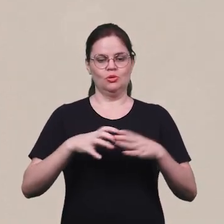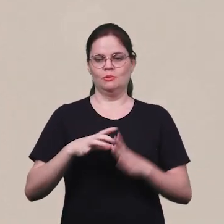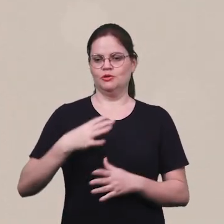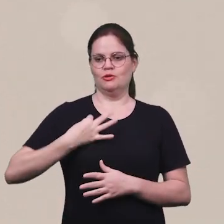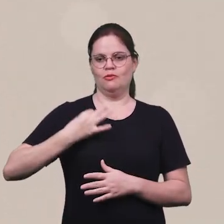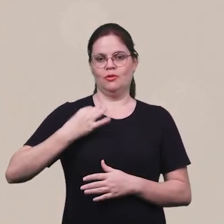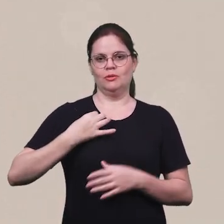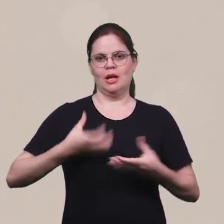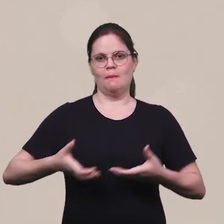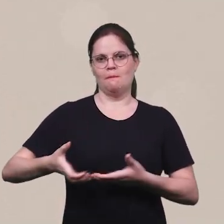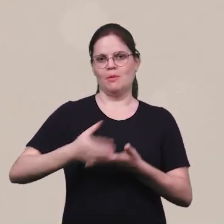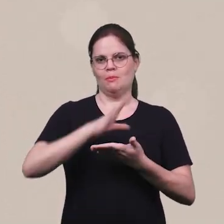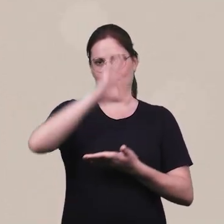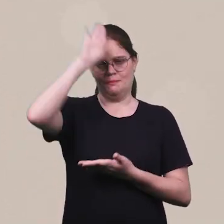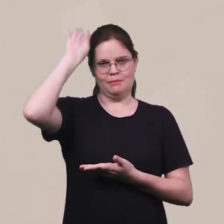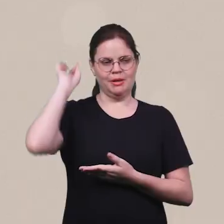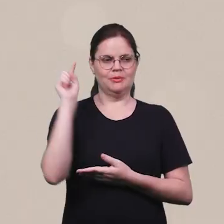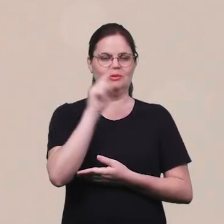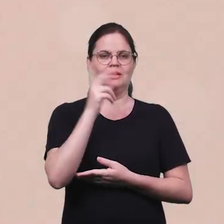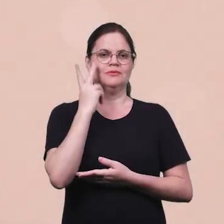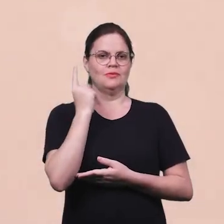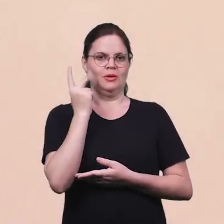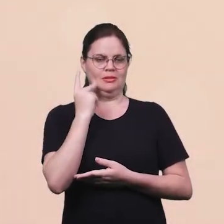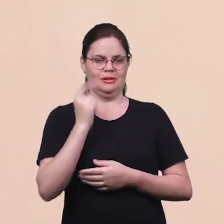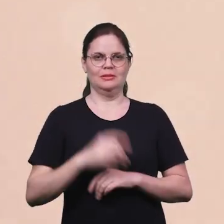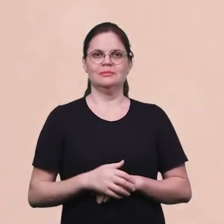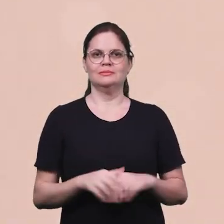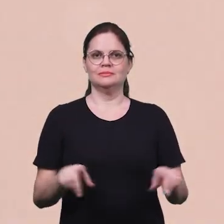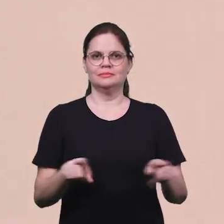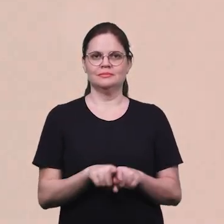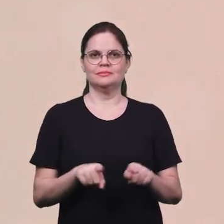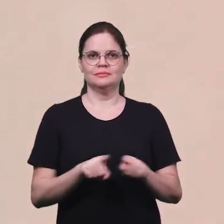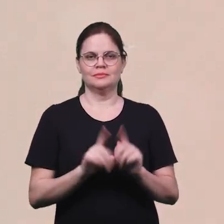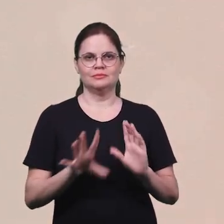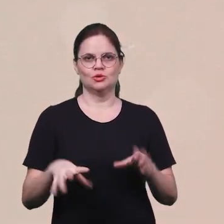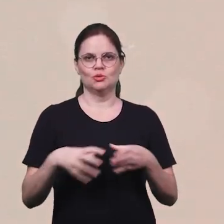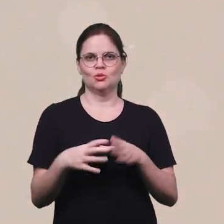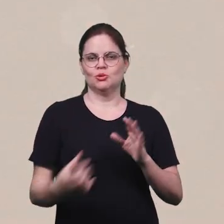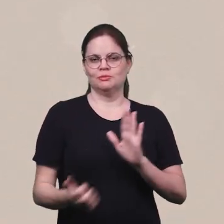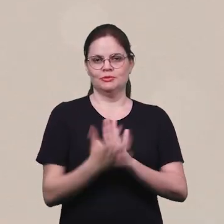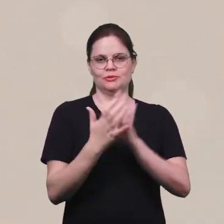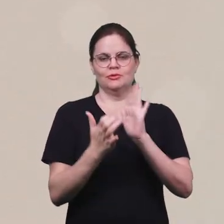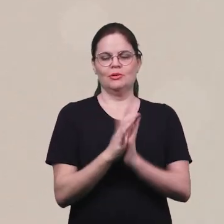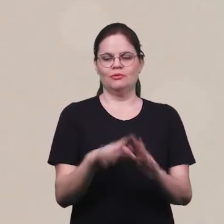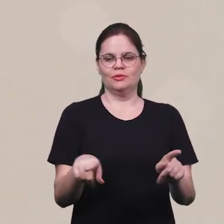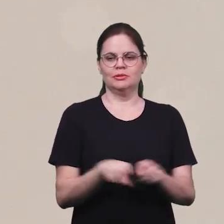Ceará, Fortaleza, e também faço parte dos grupos de louvor